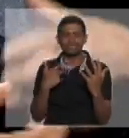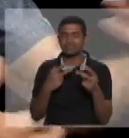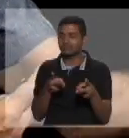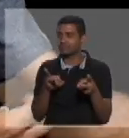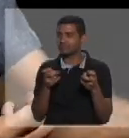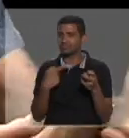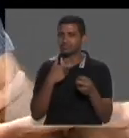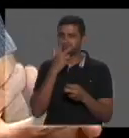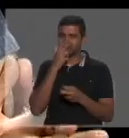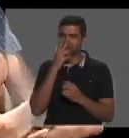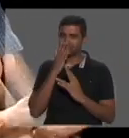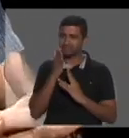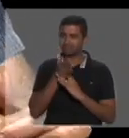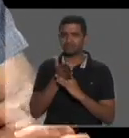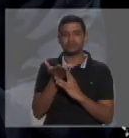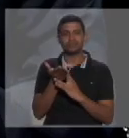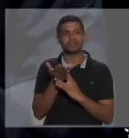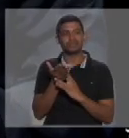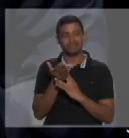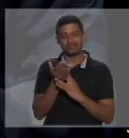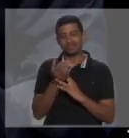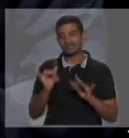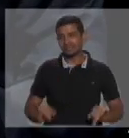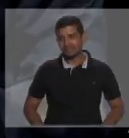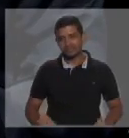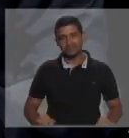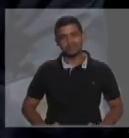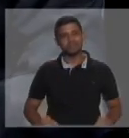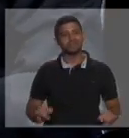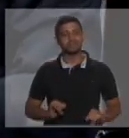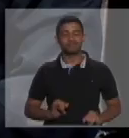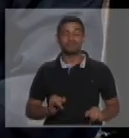tem todas as consequências dessa percepção. Tem muitos de nós